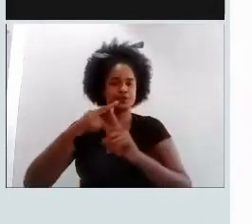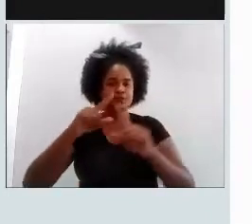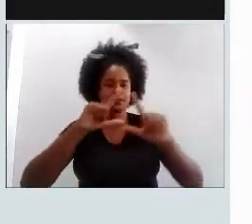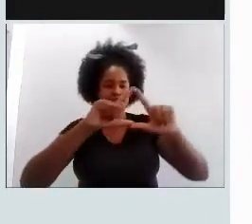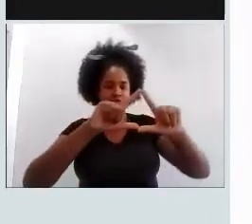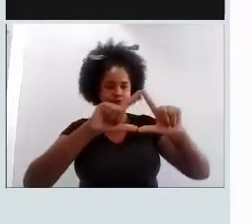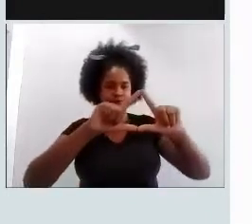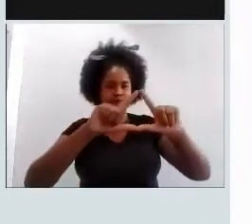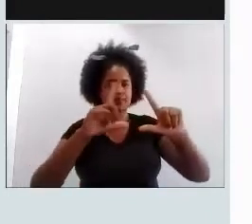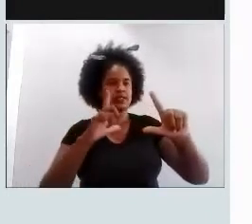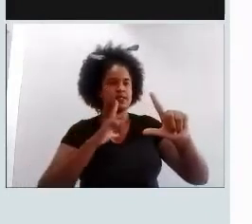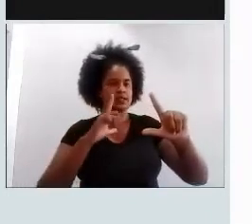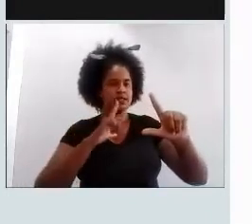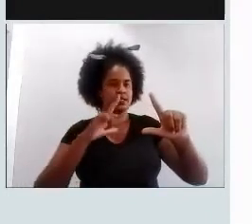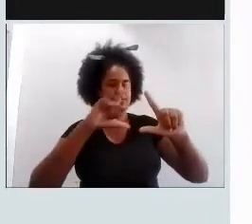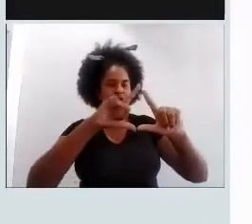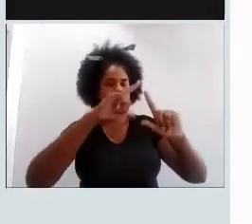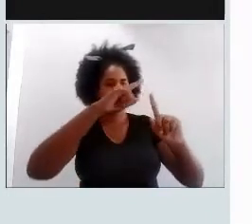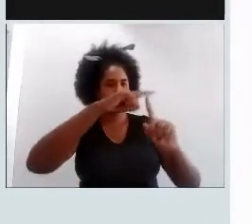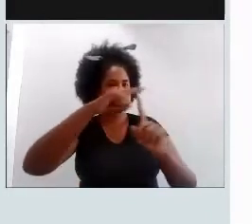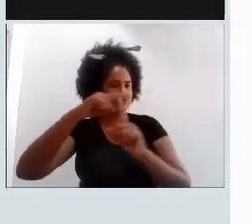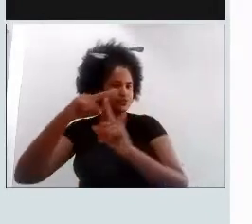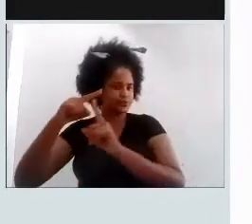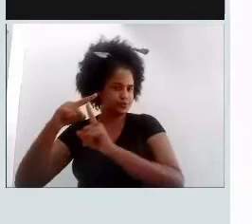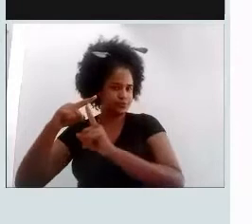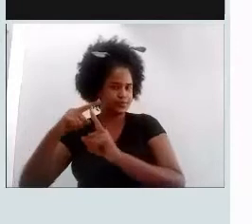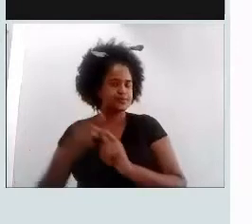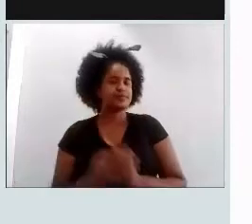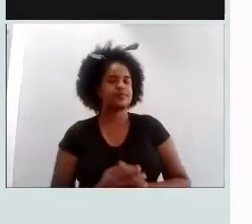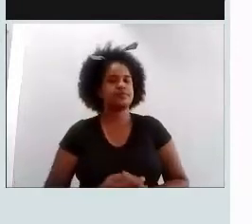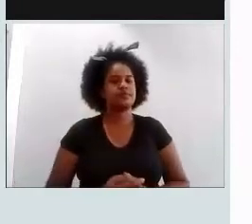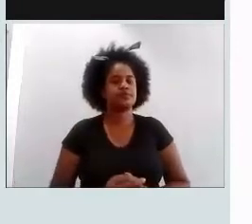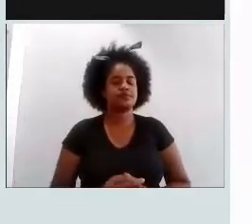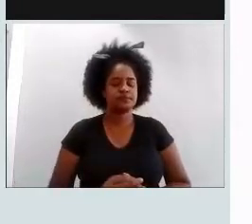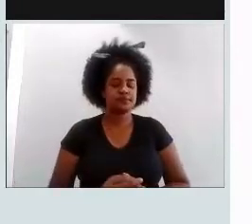Nós podemos classificar um triângulo